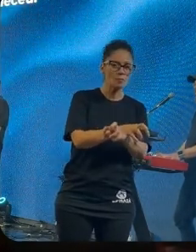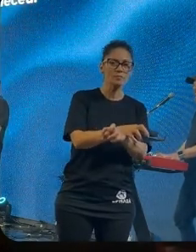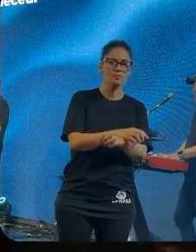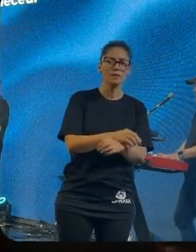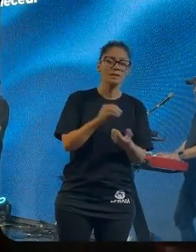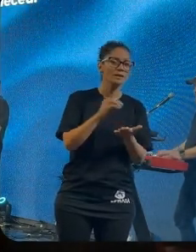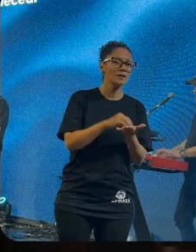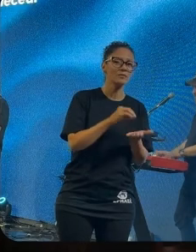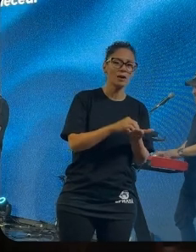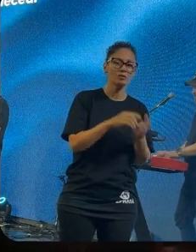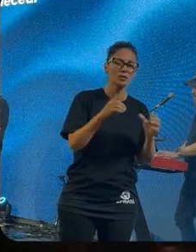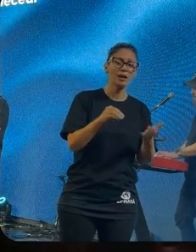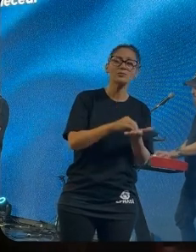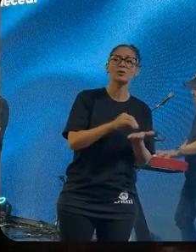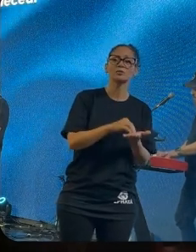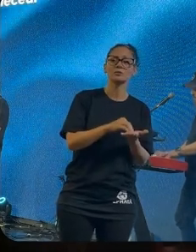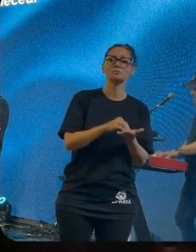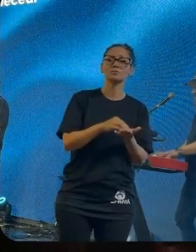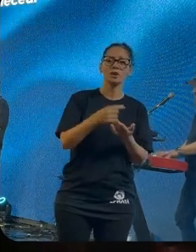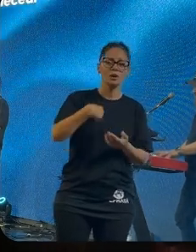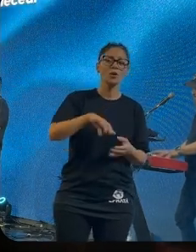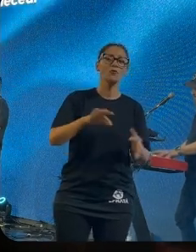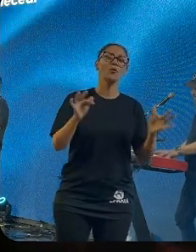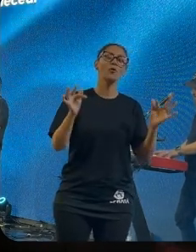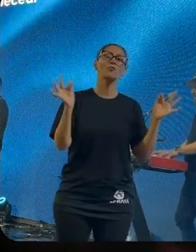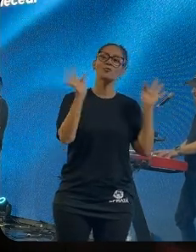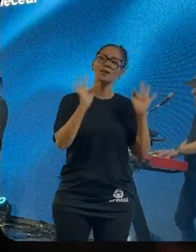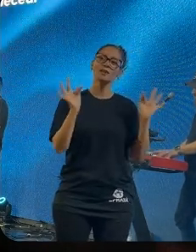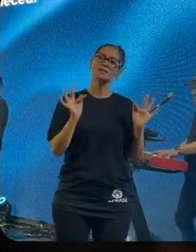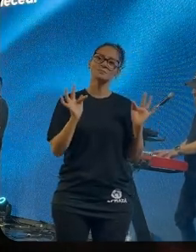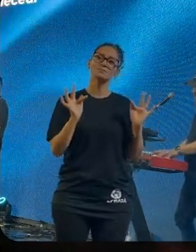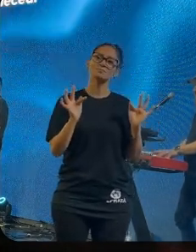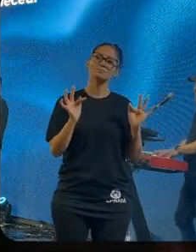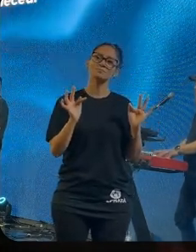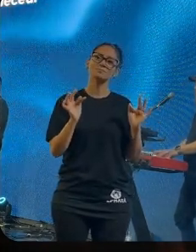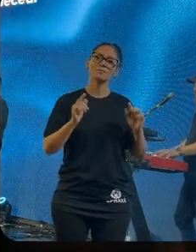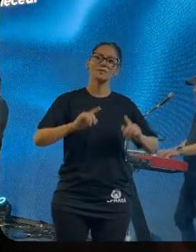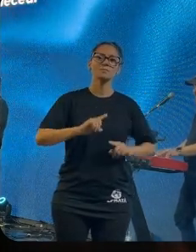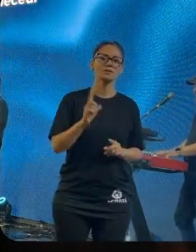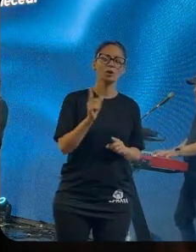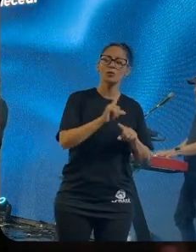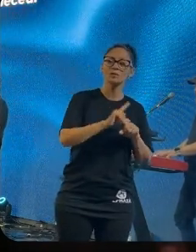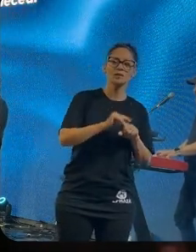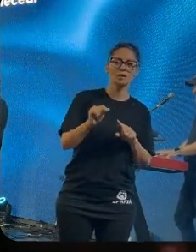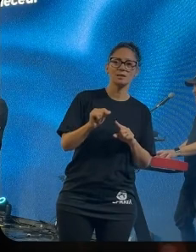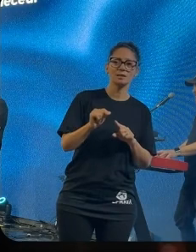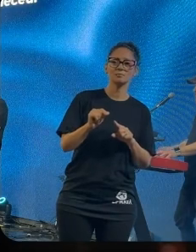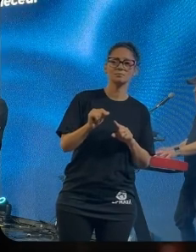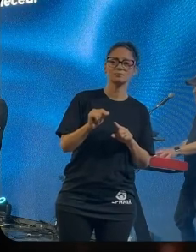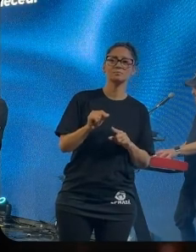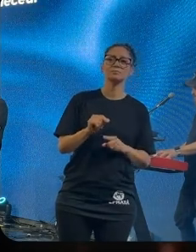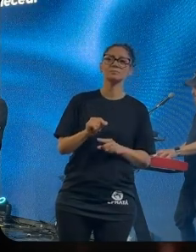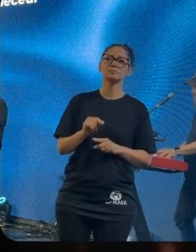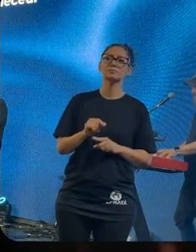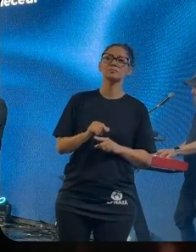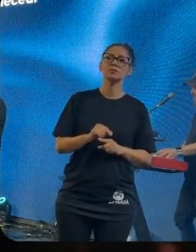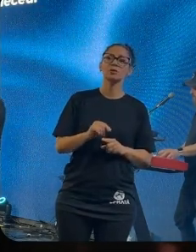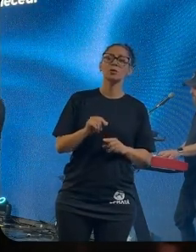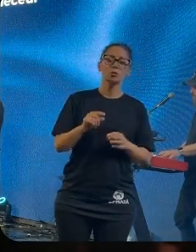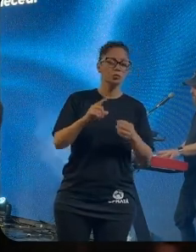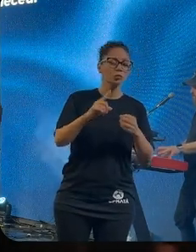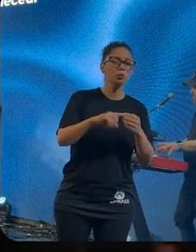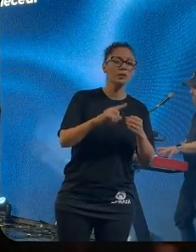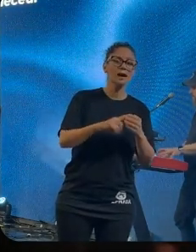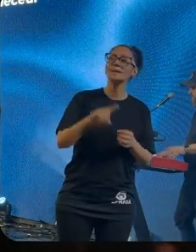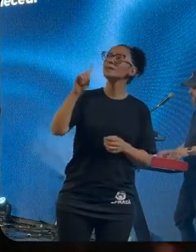não importa, eu vou para o vale, mas eu vou feliz, porque eu não vou sair do lugar da obediência. Eu não vou sair do lugar em que Deus disse que eu tinha que